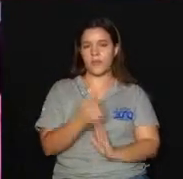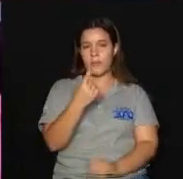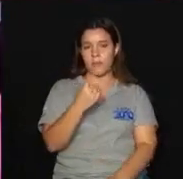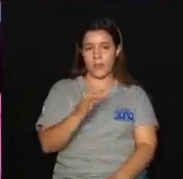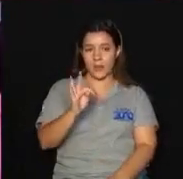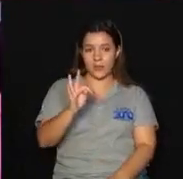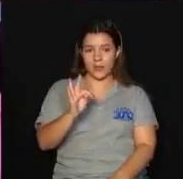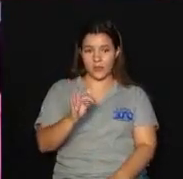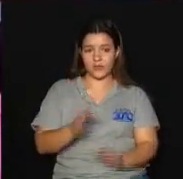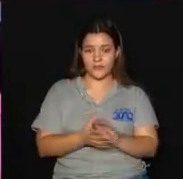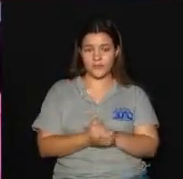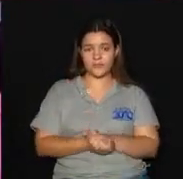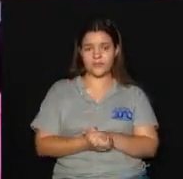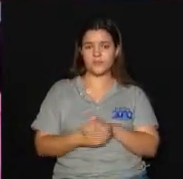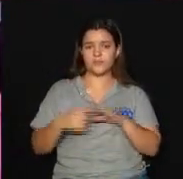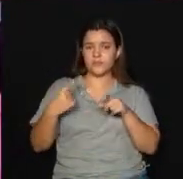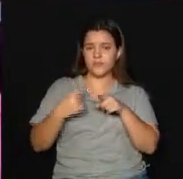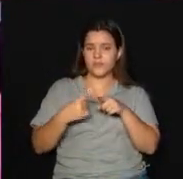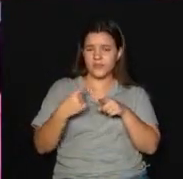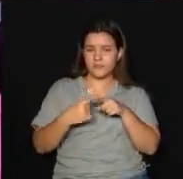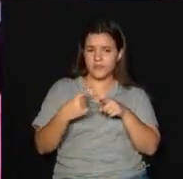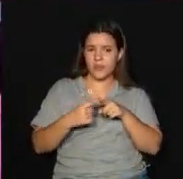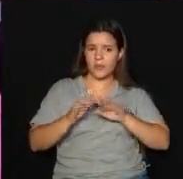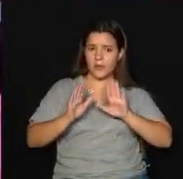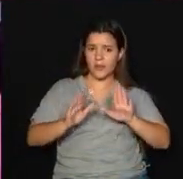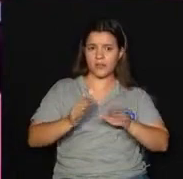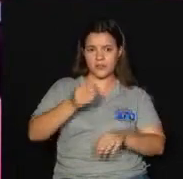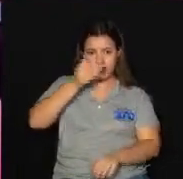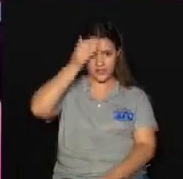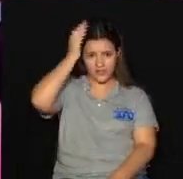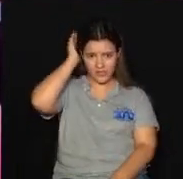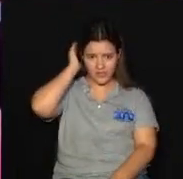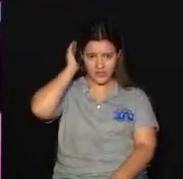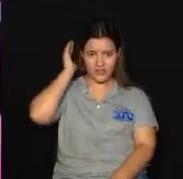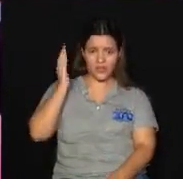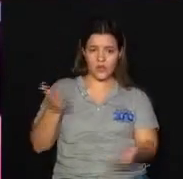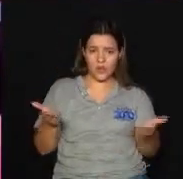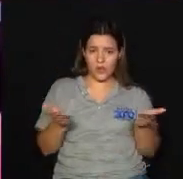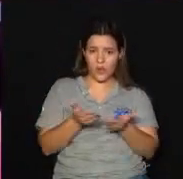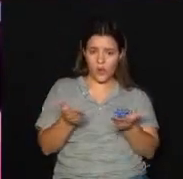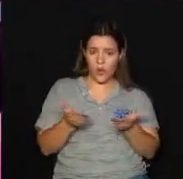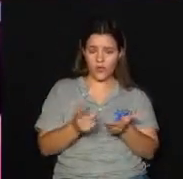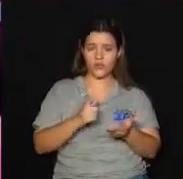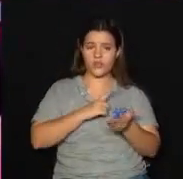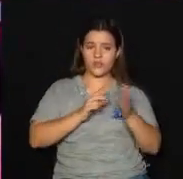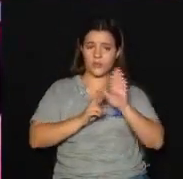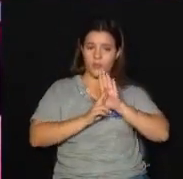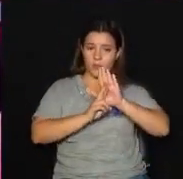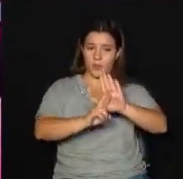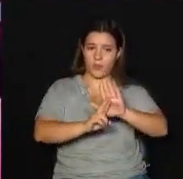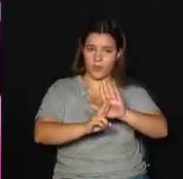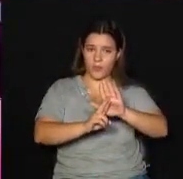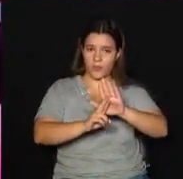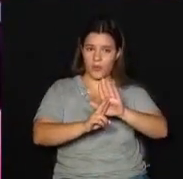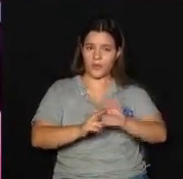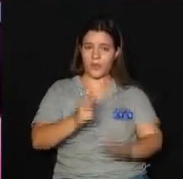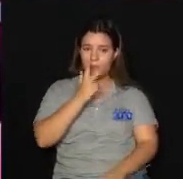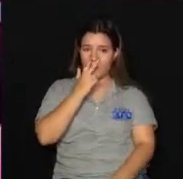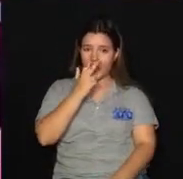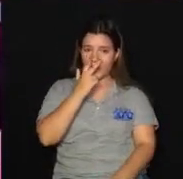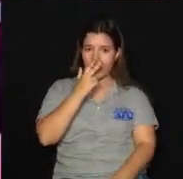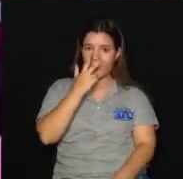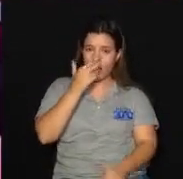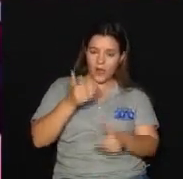turno, porque, apesar do Dário Saad hoje representar explicitamente